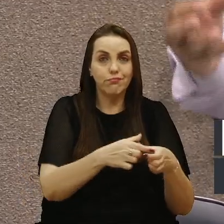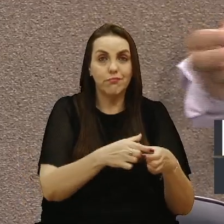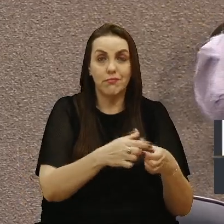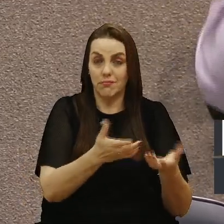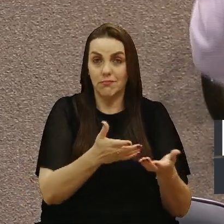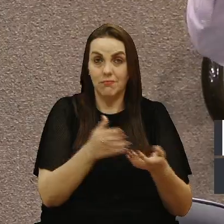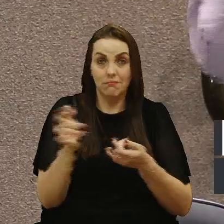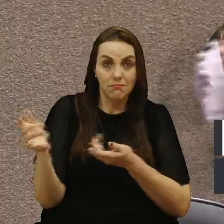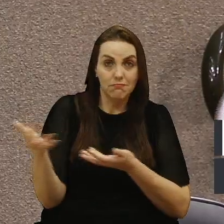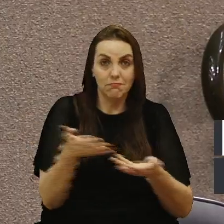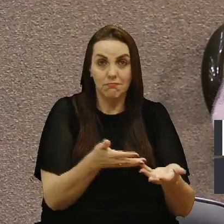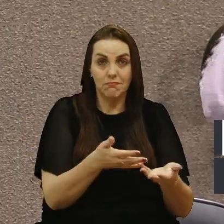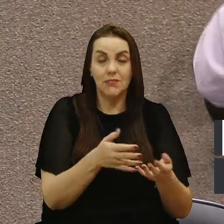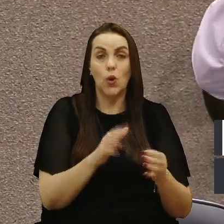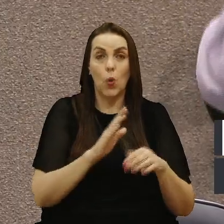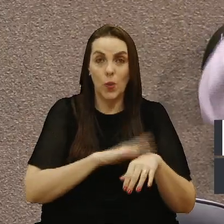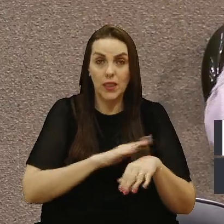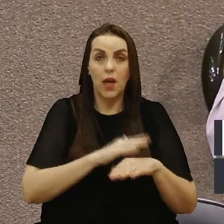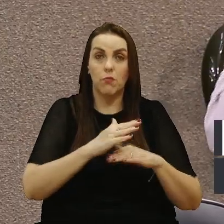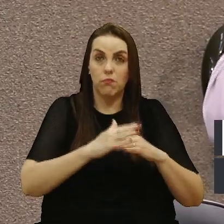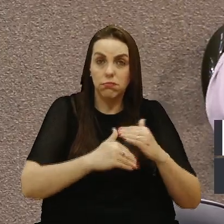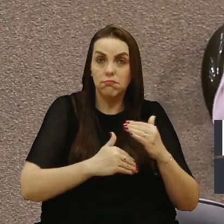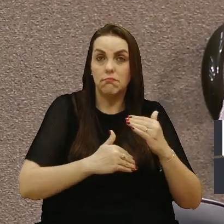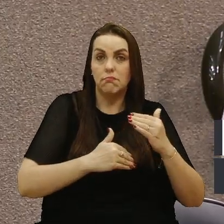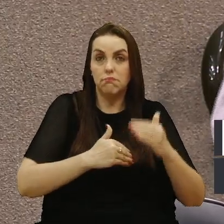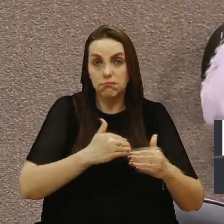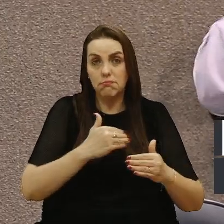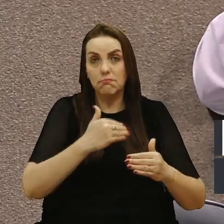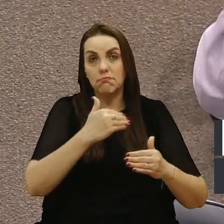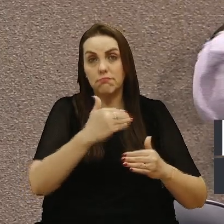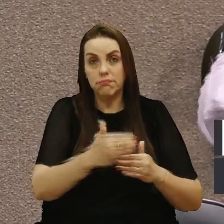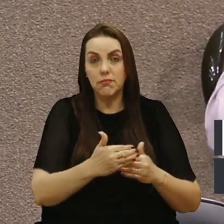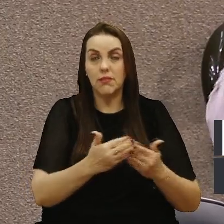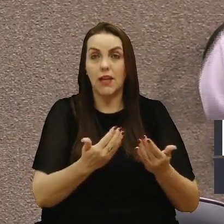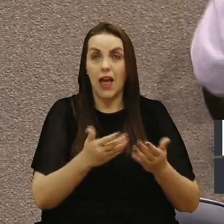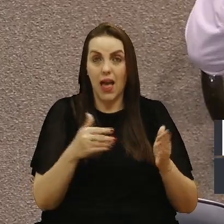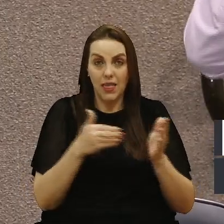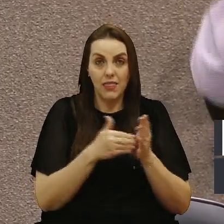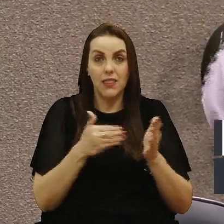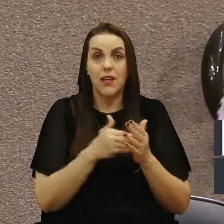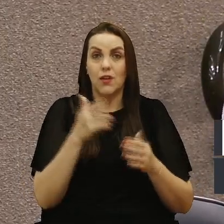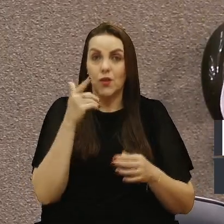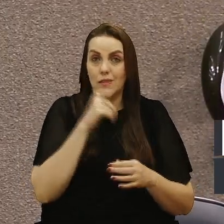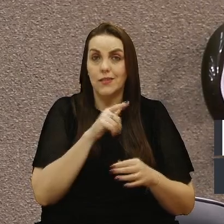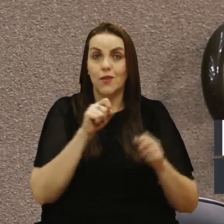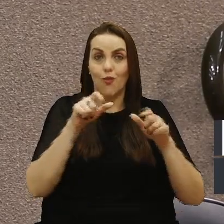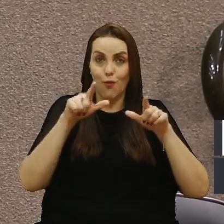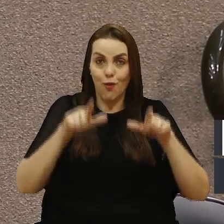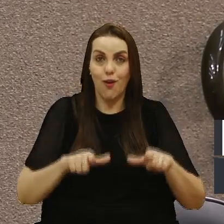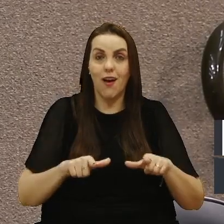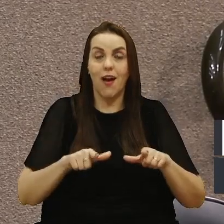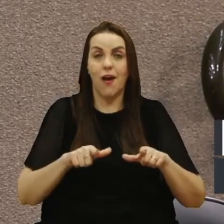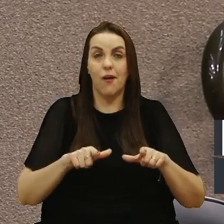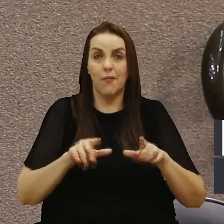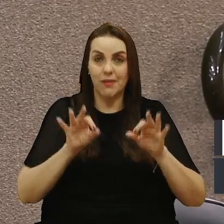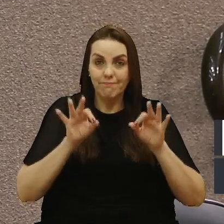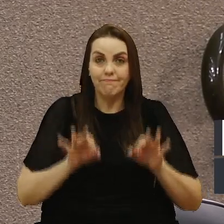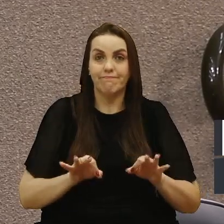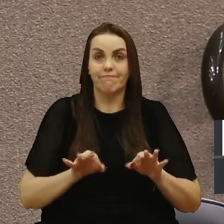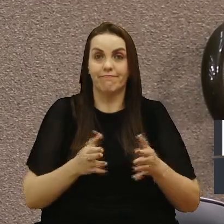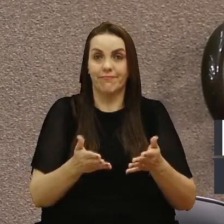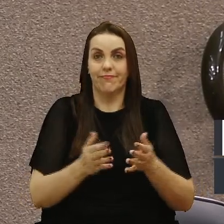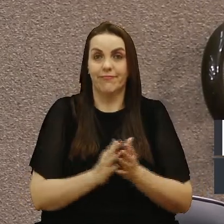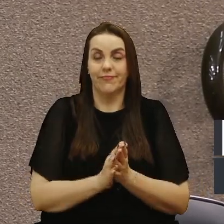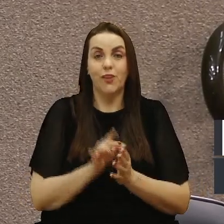comporta o pessoal e com o tempo você vai ajustando até que atinja um local mais adequado.